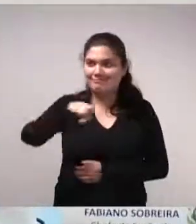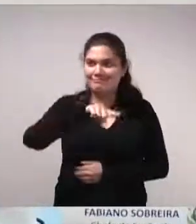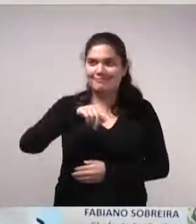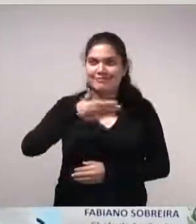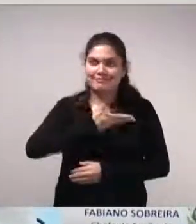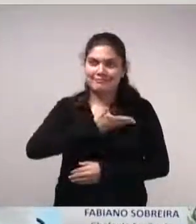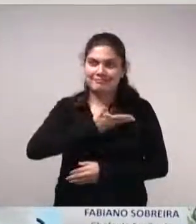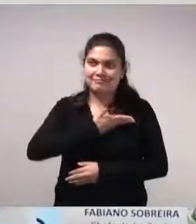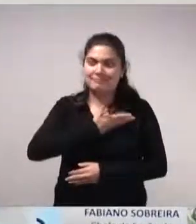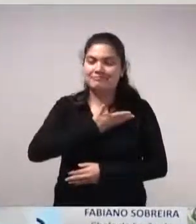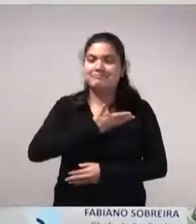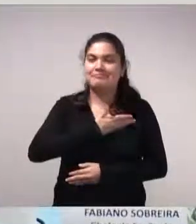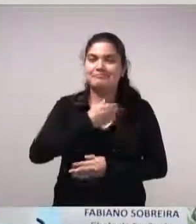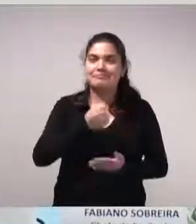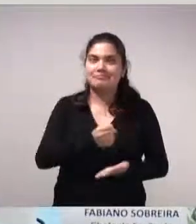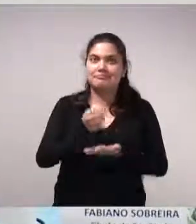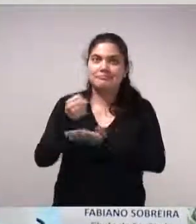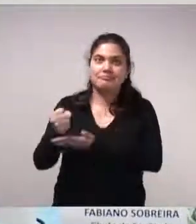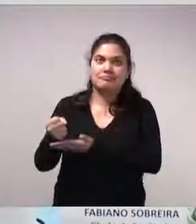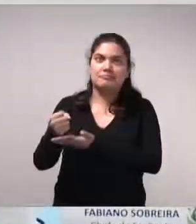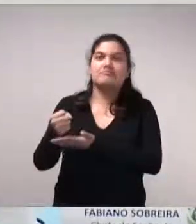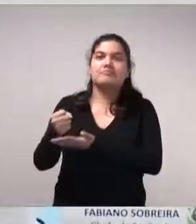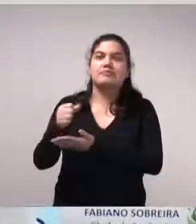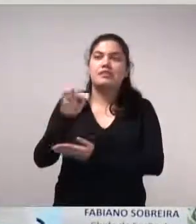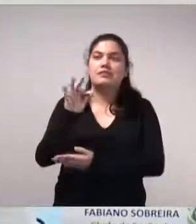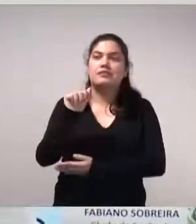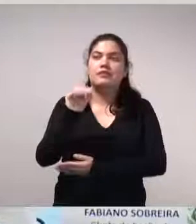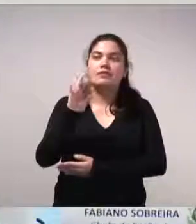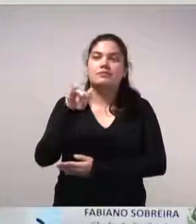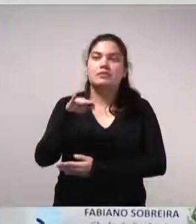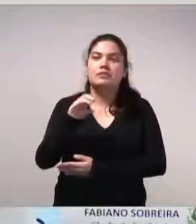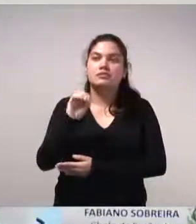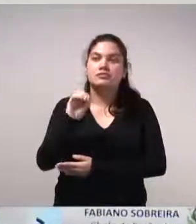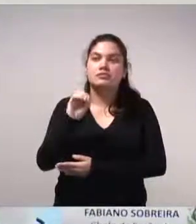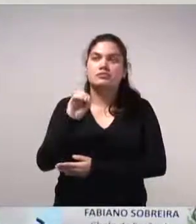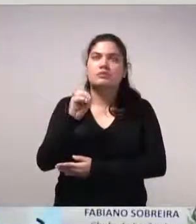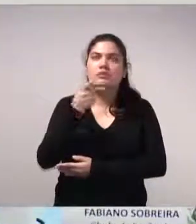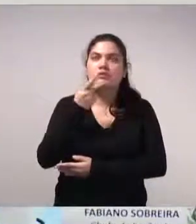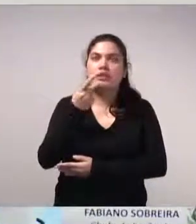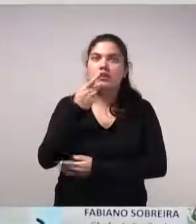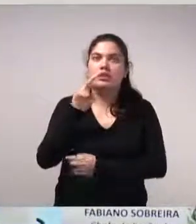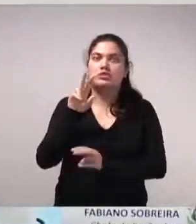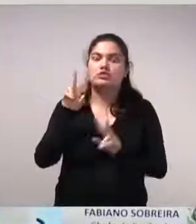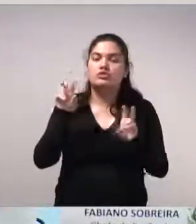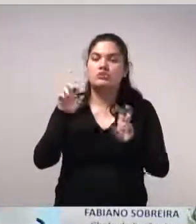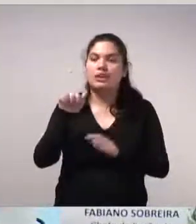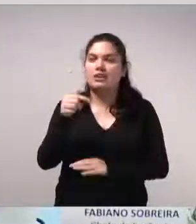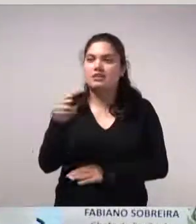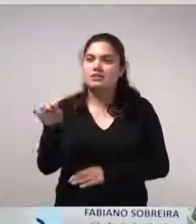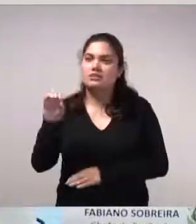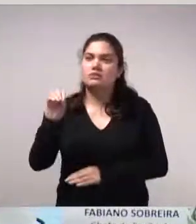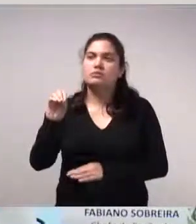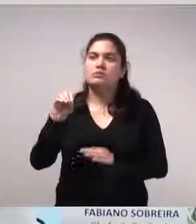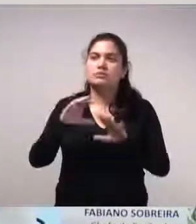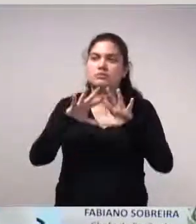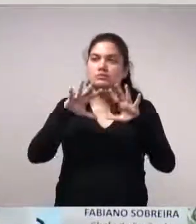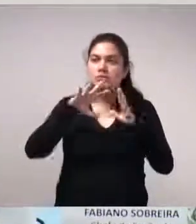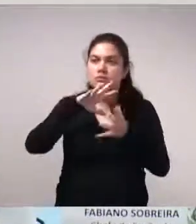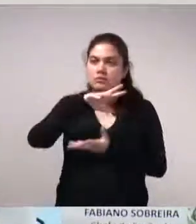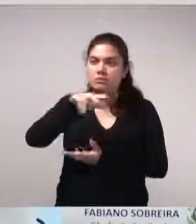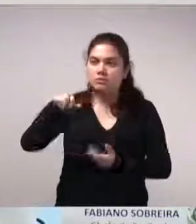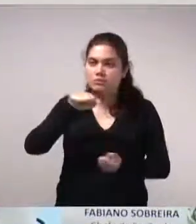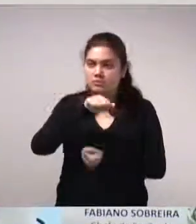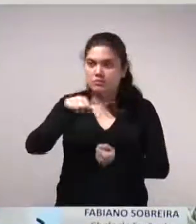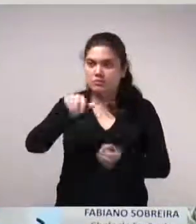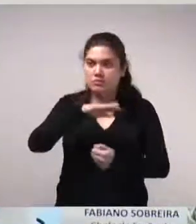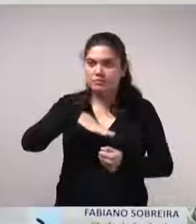e vamos passar inicialmente a palavra ao Fabiano Sobreira, né, que vai falar das ações de sustentabilidade do ponto de vista da